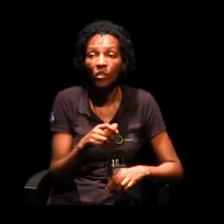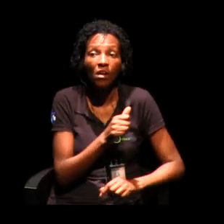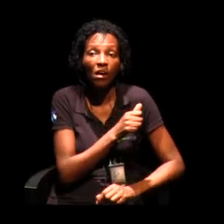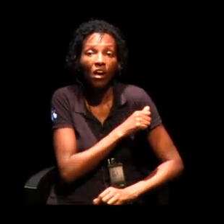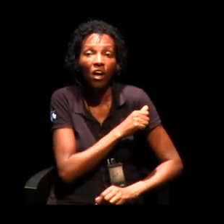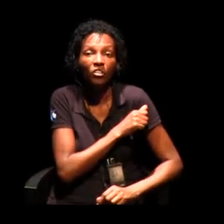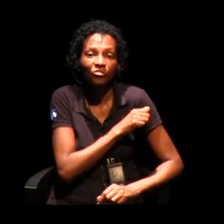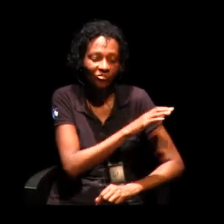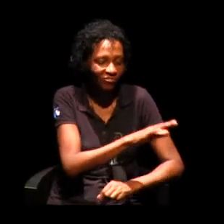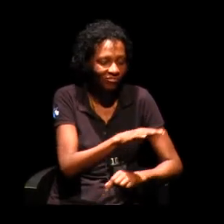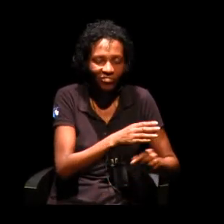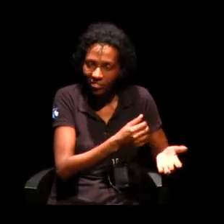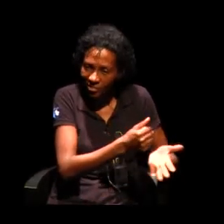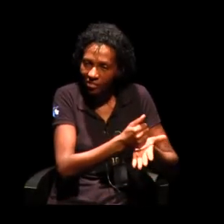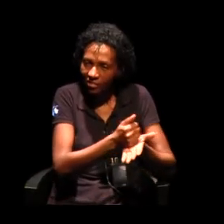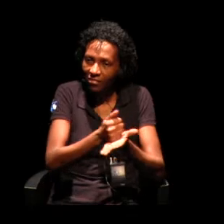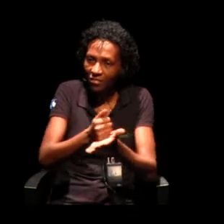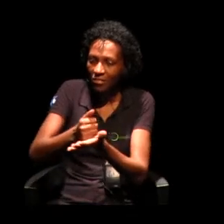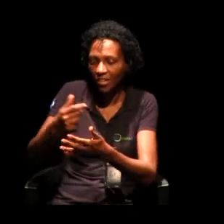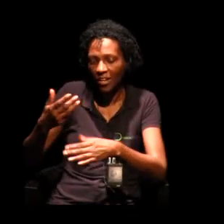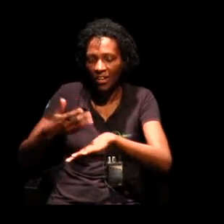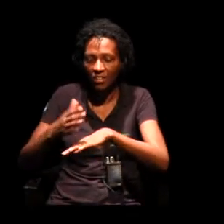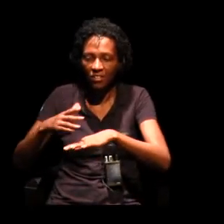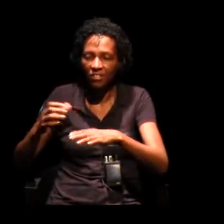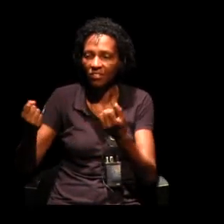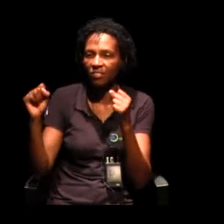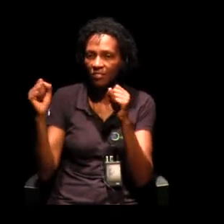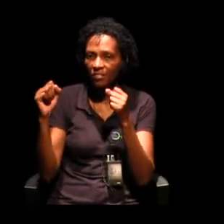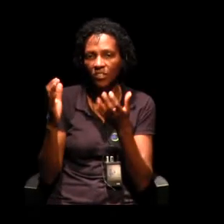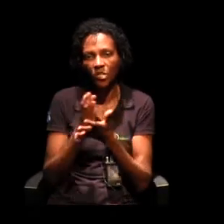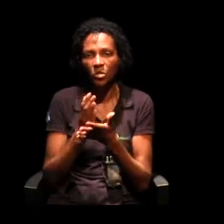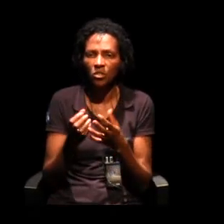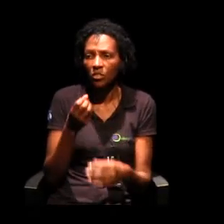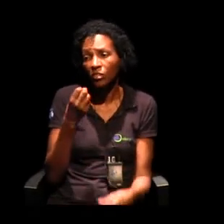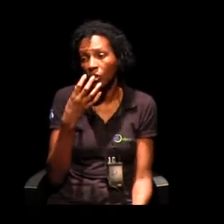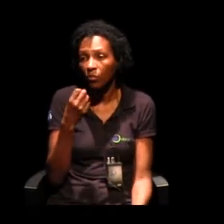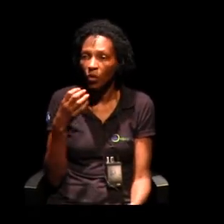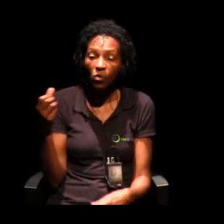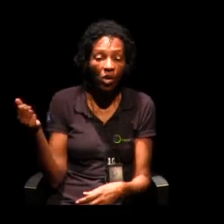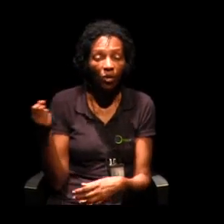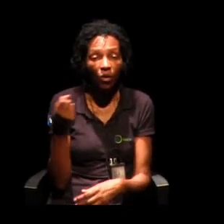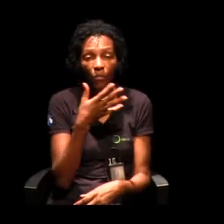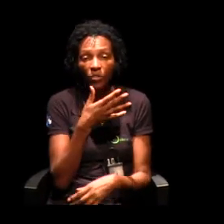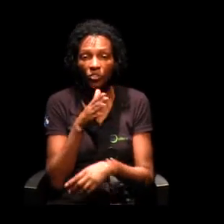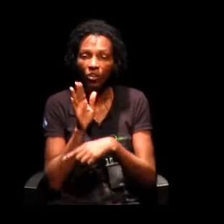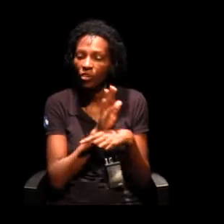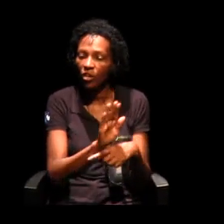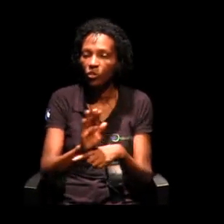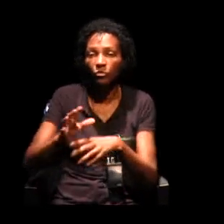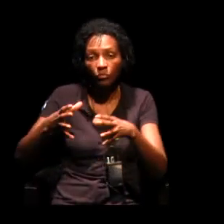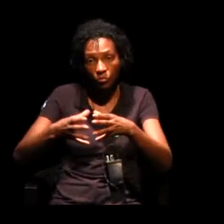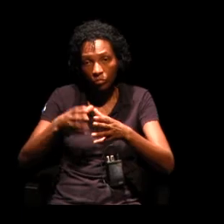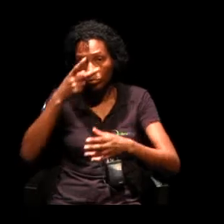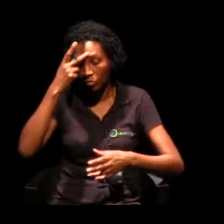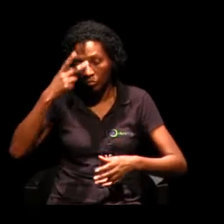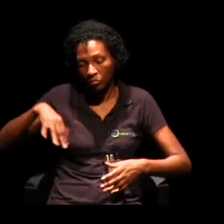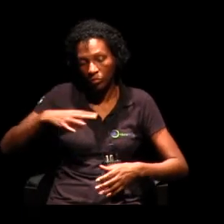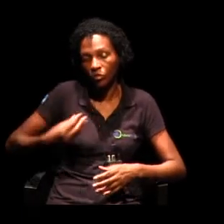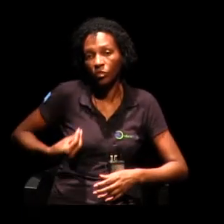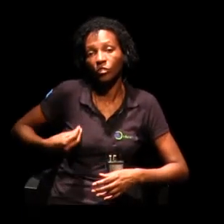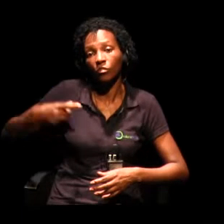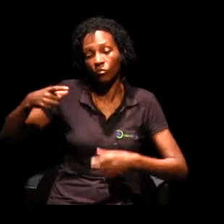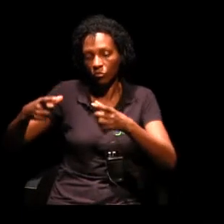levam os alunos para ter um pouco de exercício. Esse pode ser um novo recurso para essa